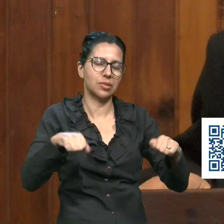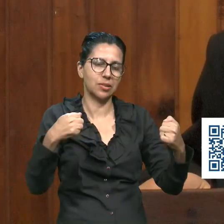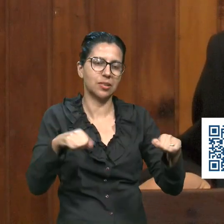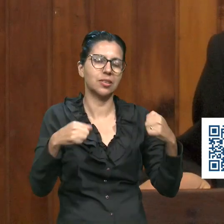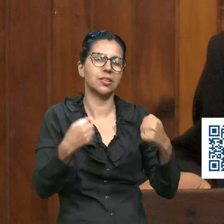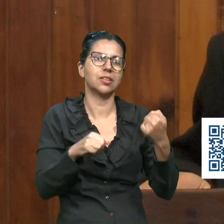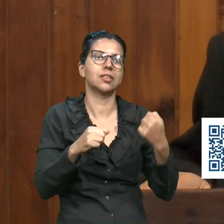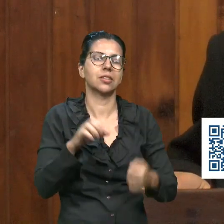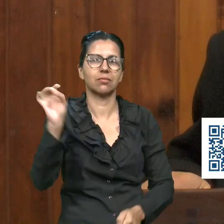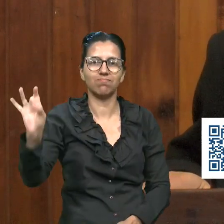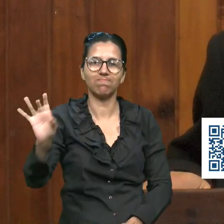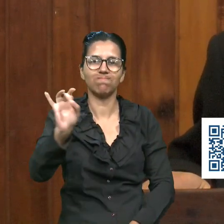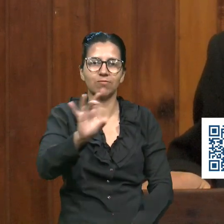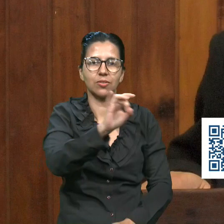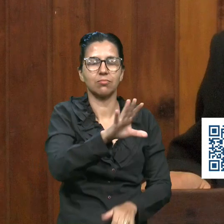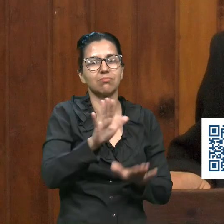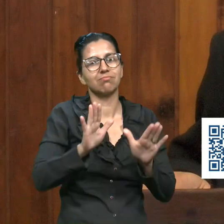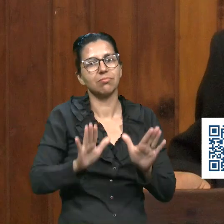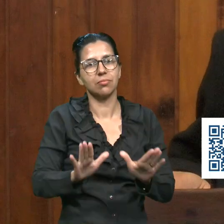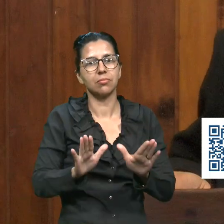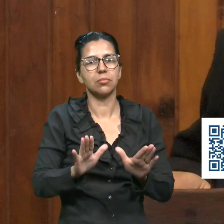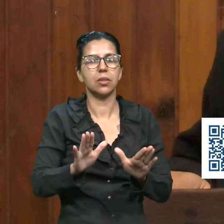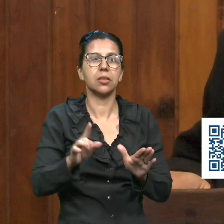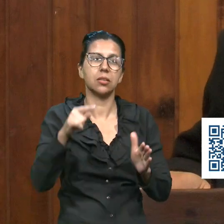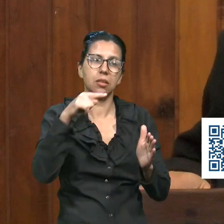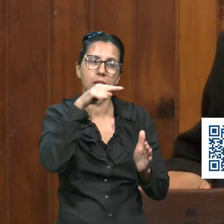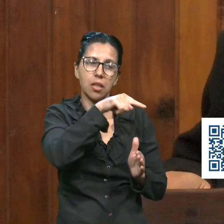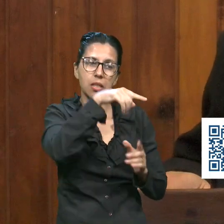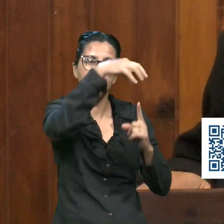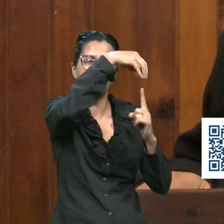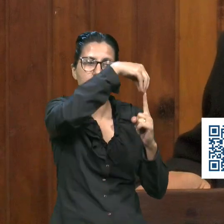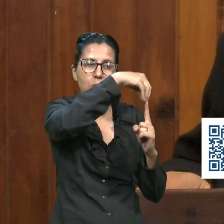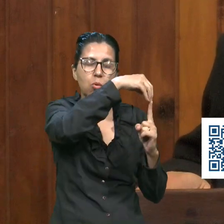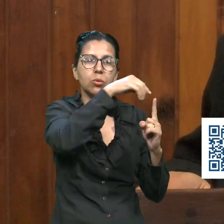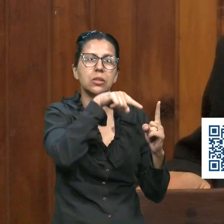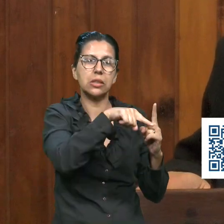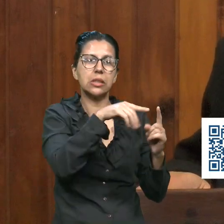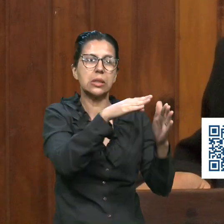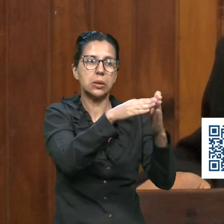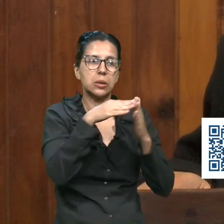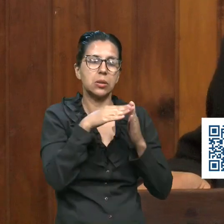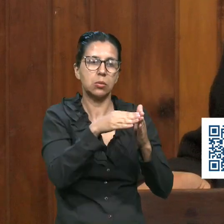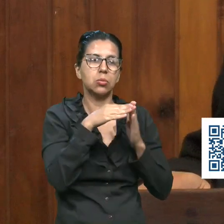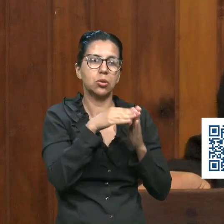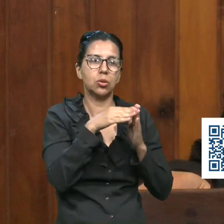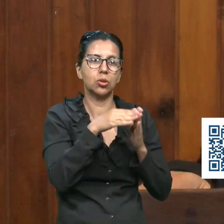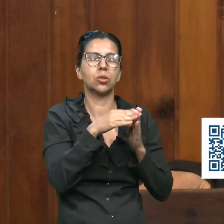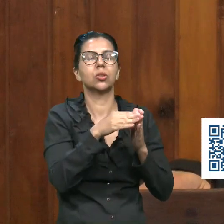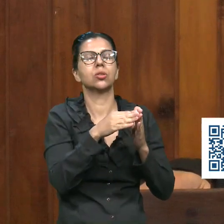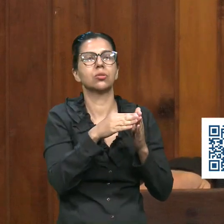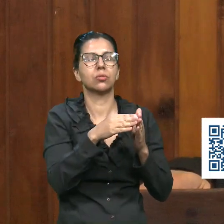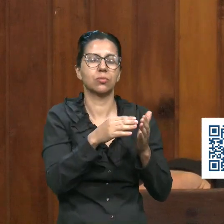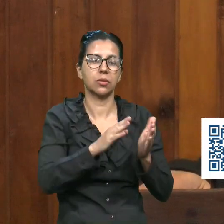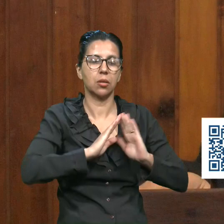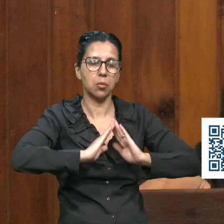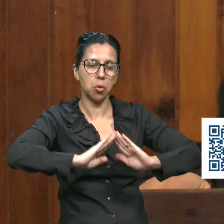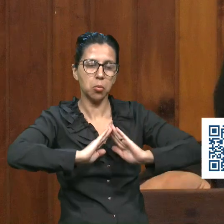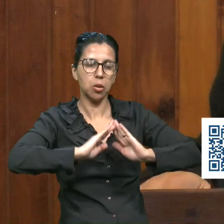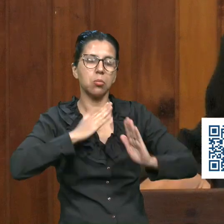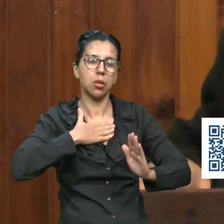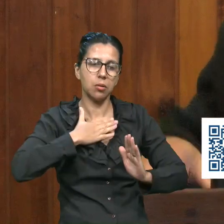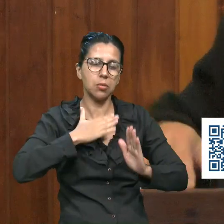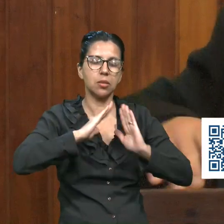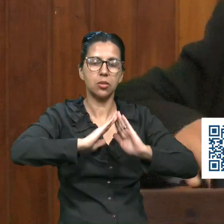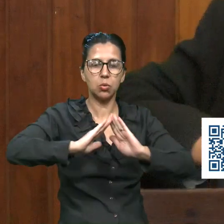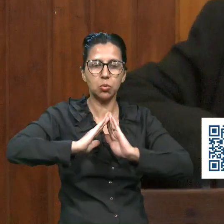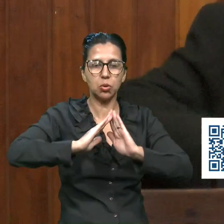atendimento aos usuários, mas enfim, especificamente essa solicitação devido aos munícipes que me fizeram, inclusive eu vou pedir